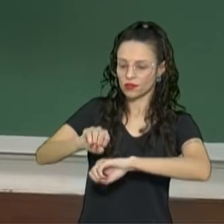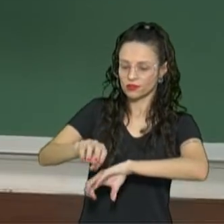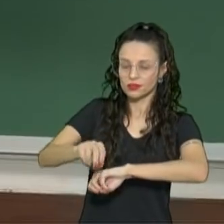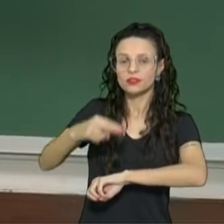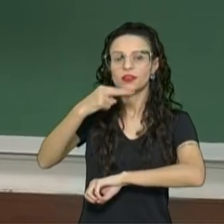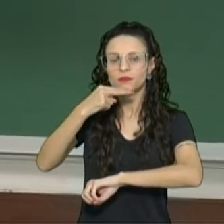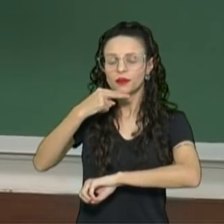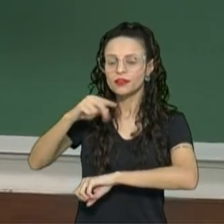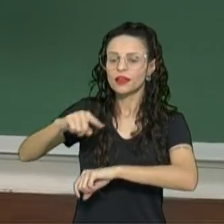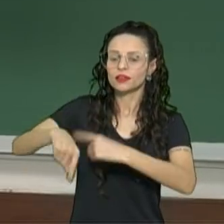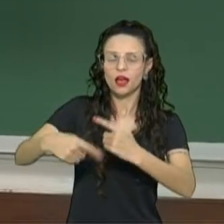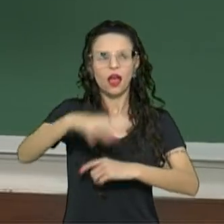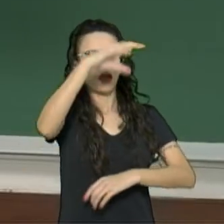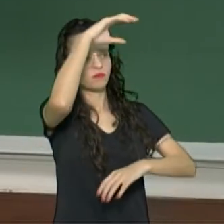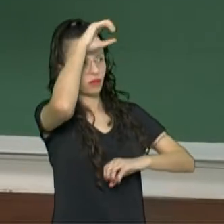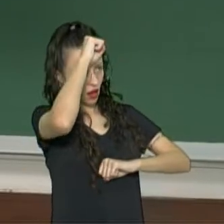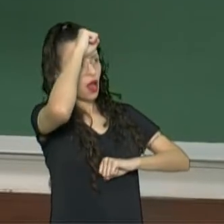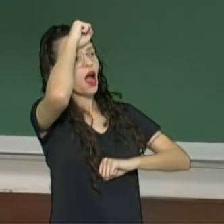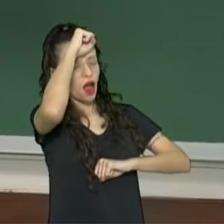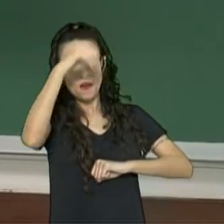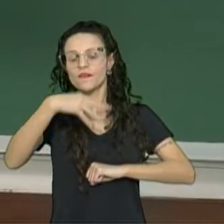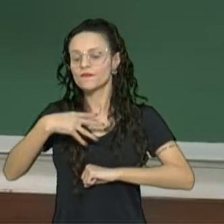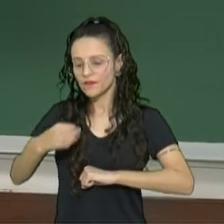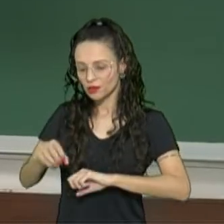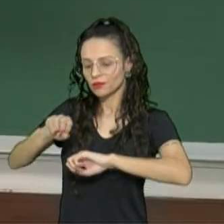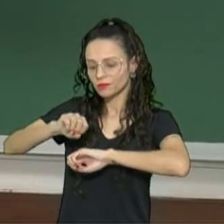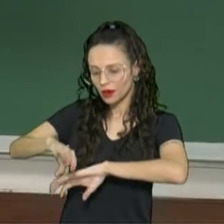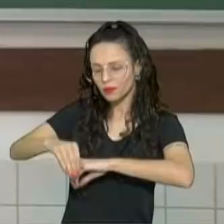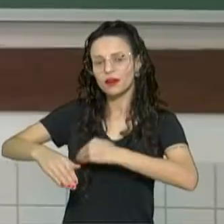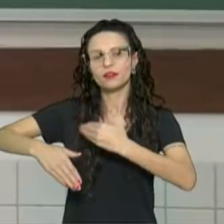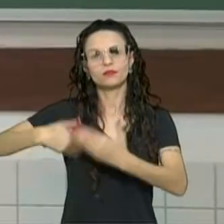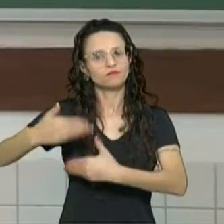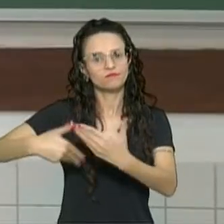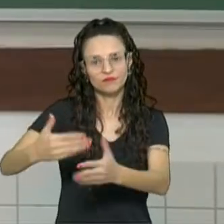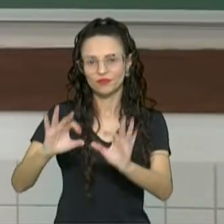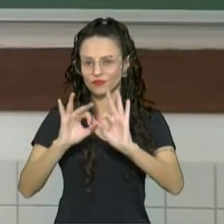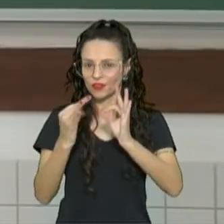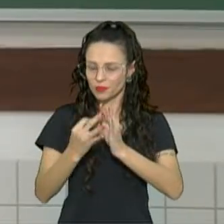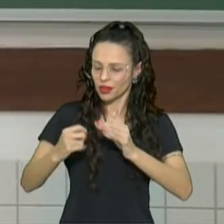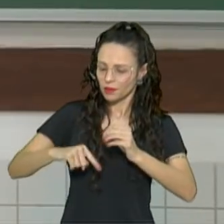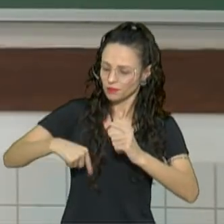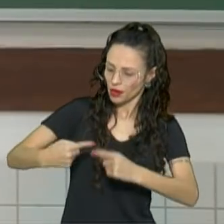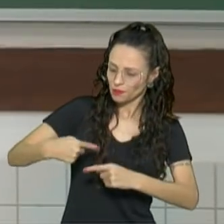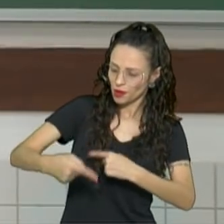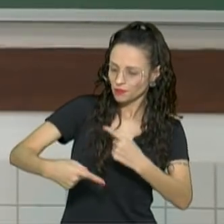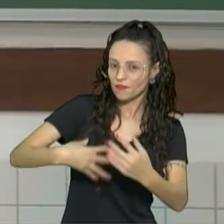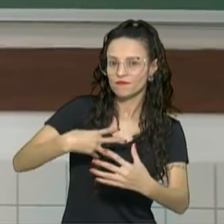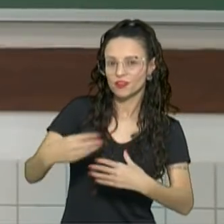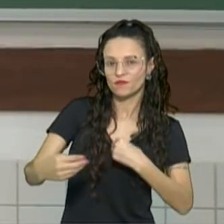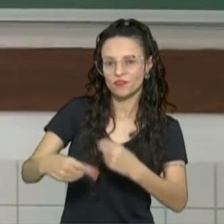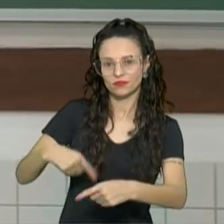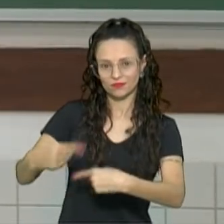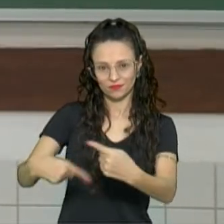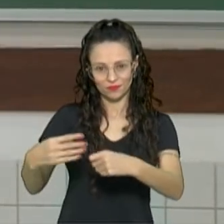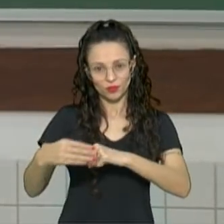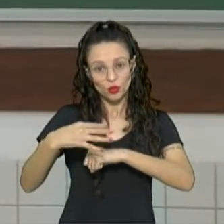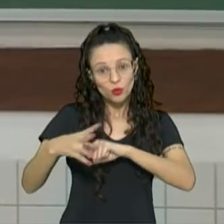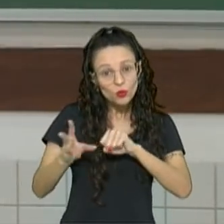neto, né? O neto depois, quando tiver o seu filho, vai passar para o seu filho. Enfim, vai passando de um para o outro o conhecimento, né?